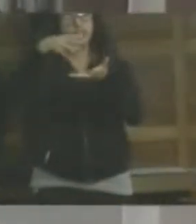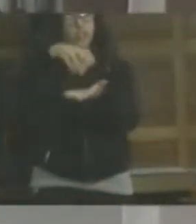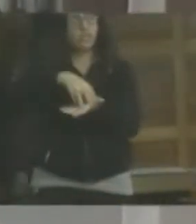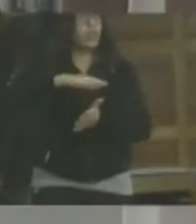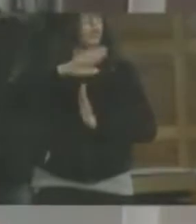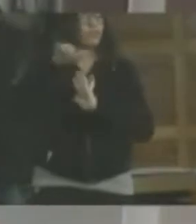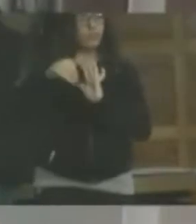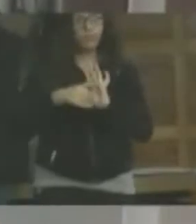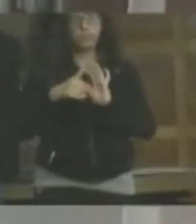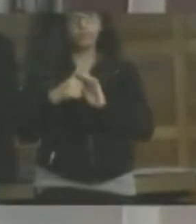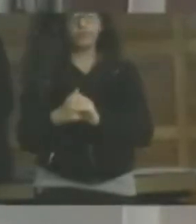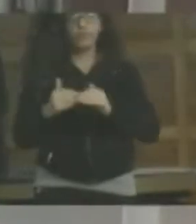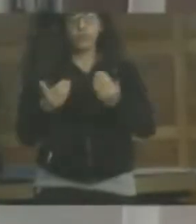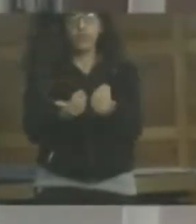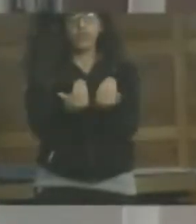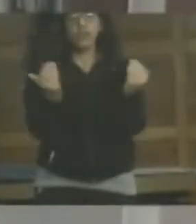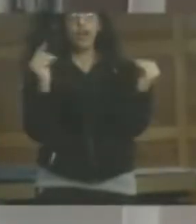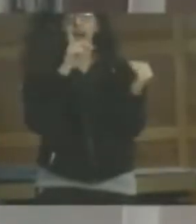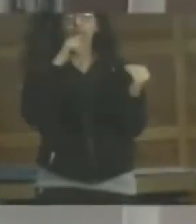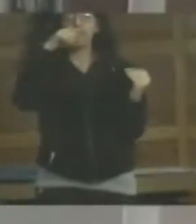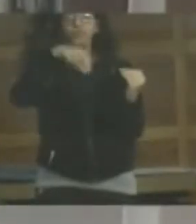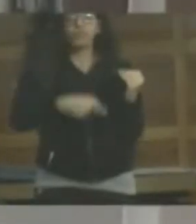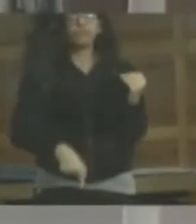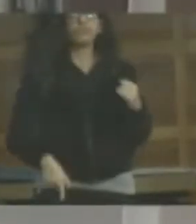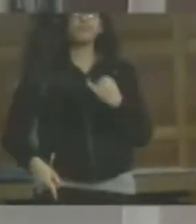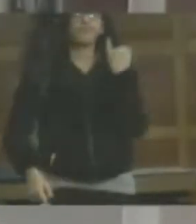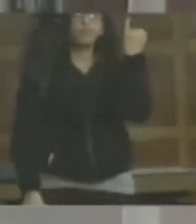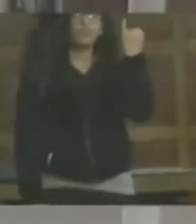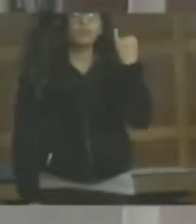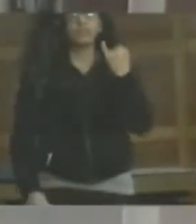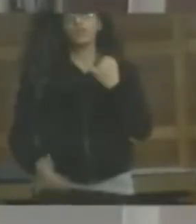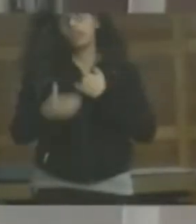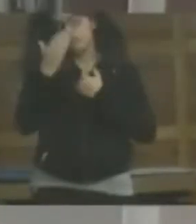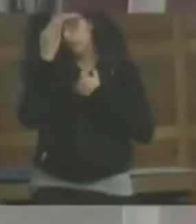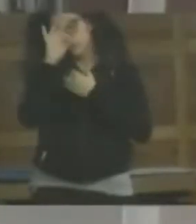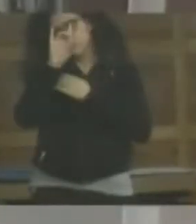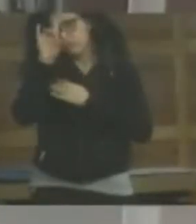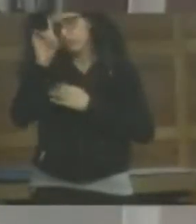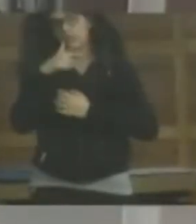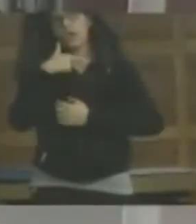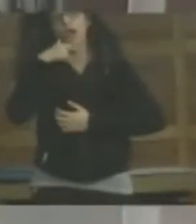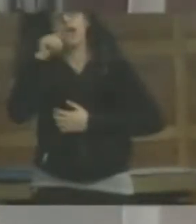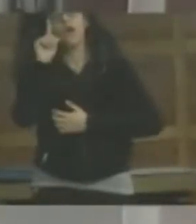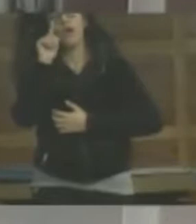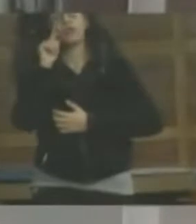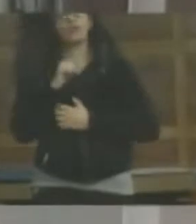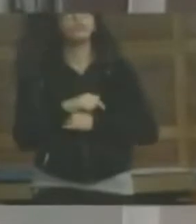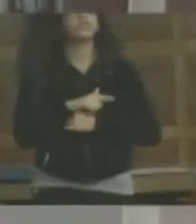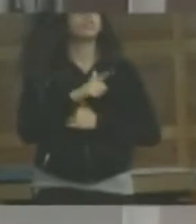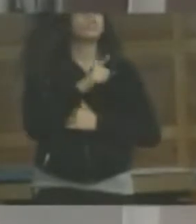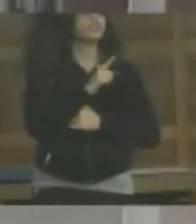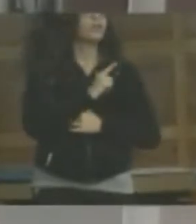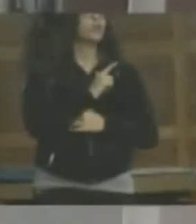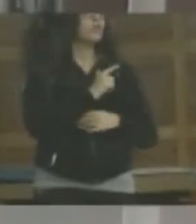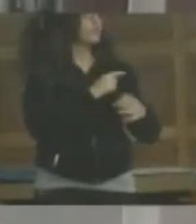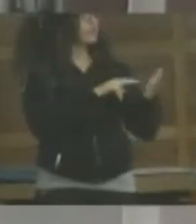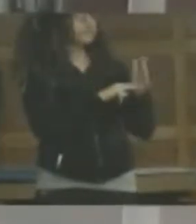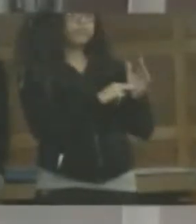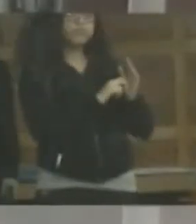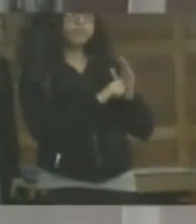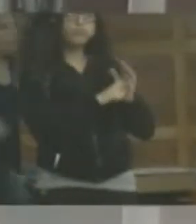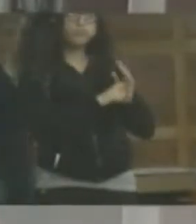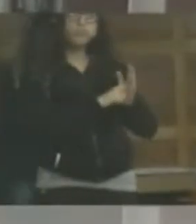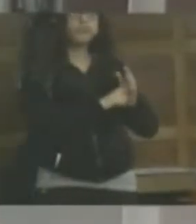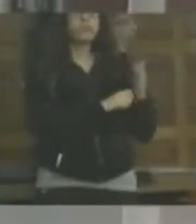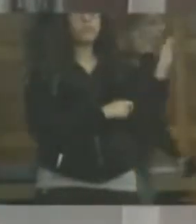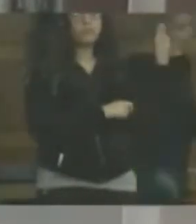é uma barragem que é muito importante para a cidade. E, graças a Deus, ontem, a draga chegou, a balsa já está